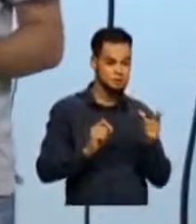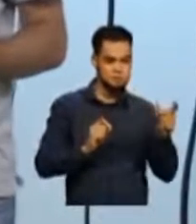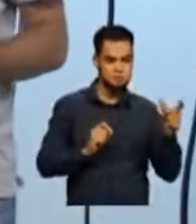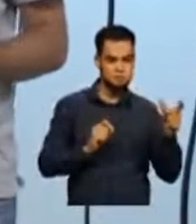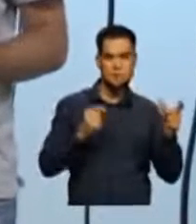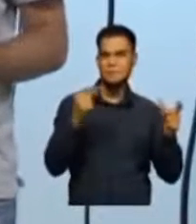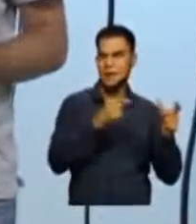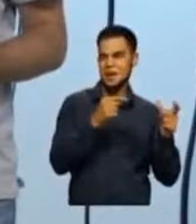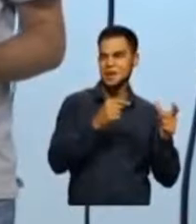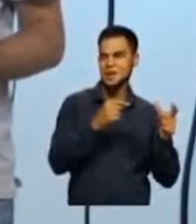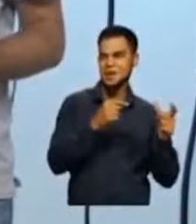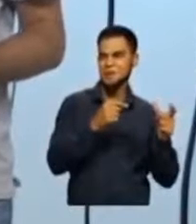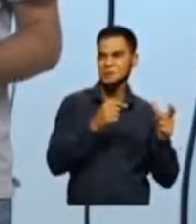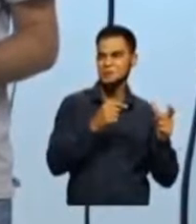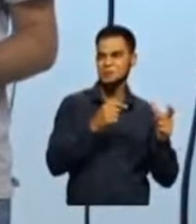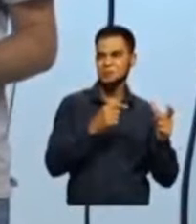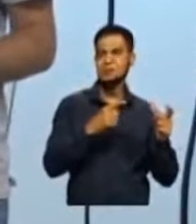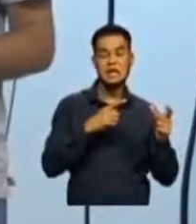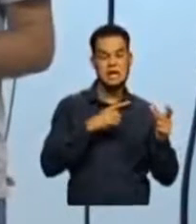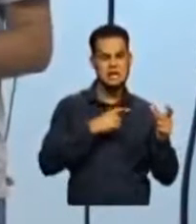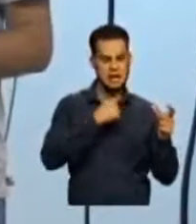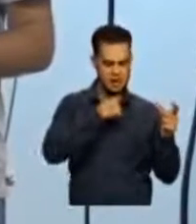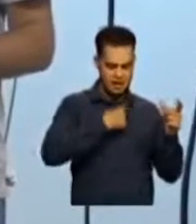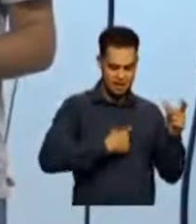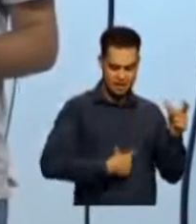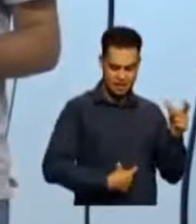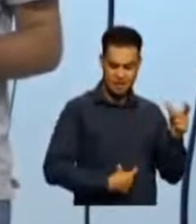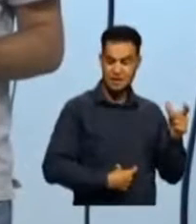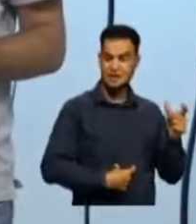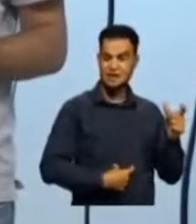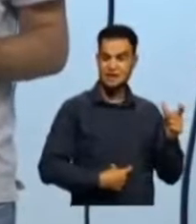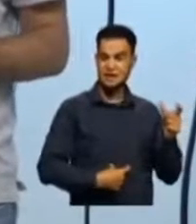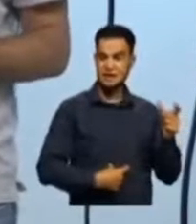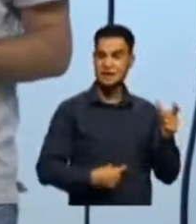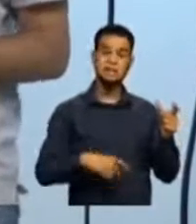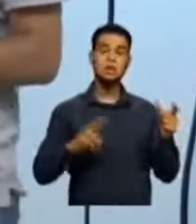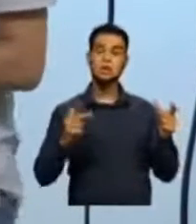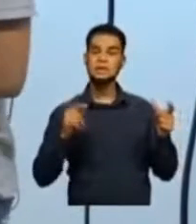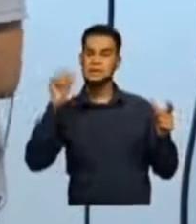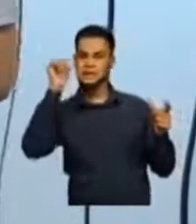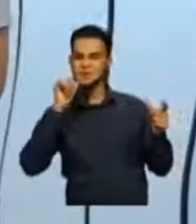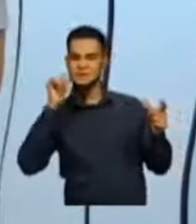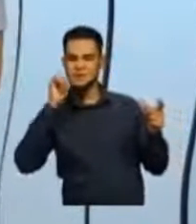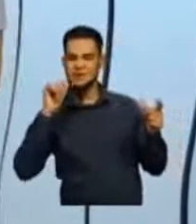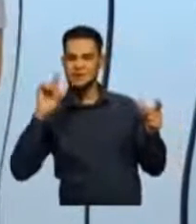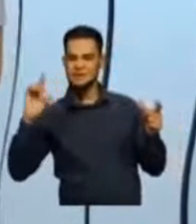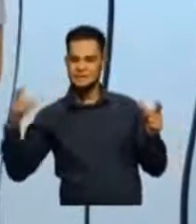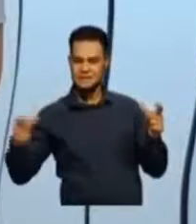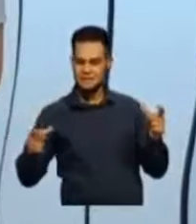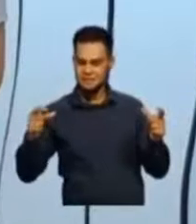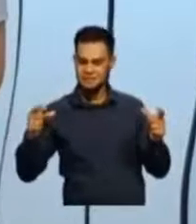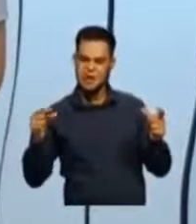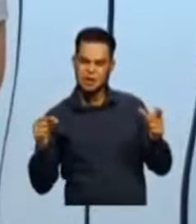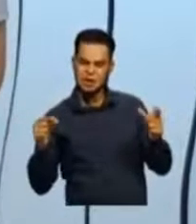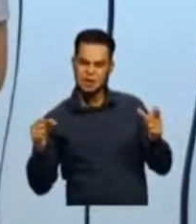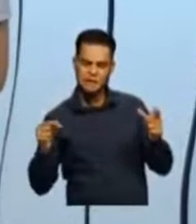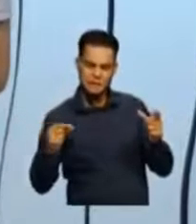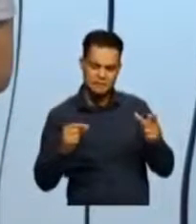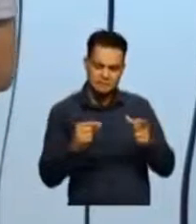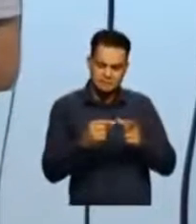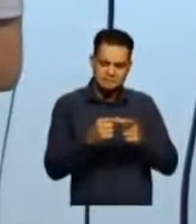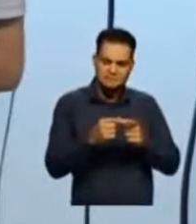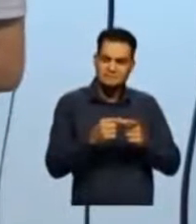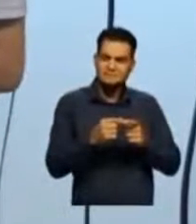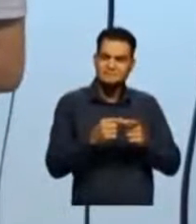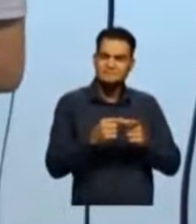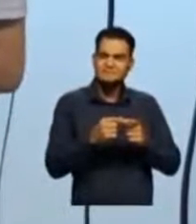canal no ventre dele, onde a fêmea se aloja. Feito isso, então, ocorreu então